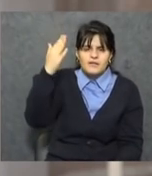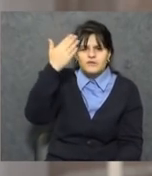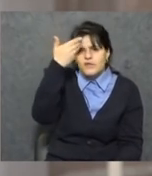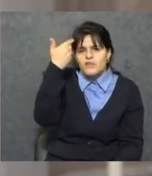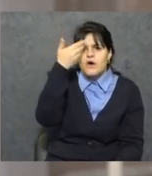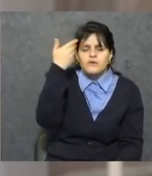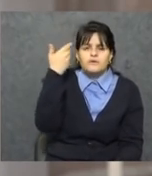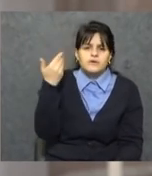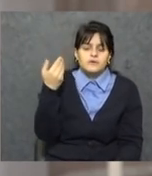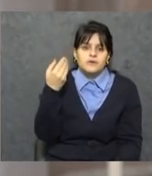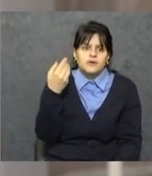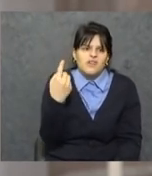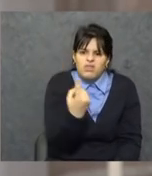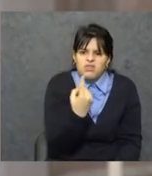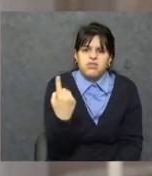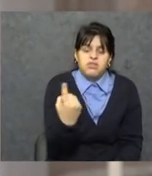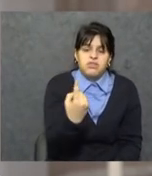Isolados.